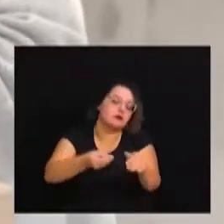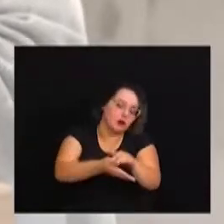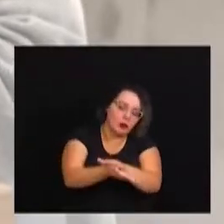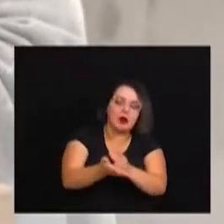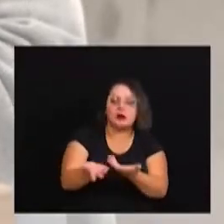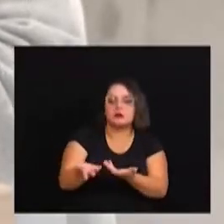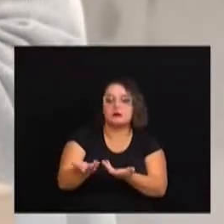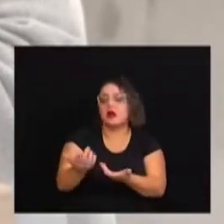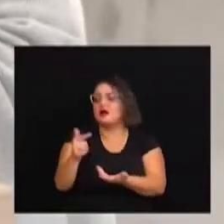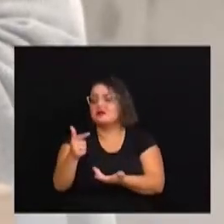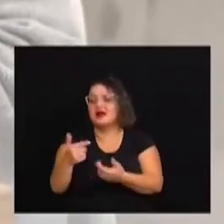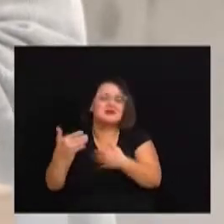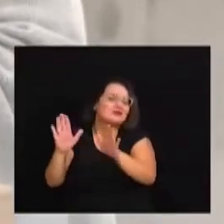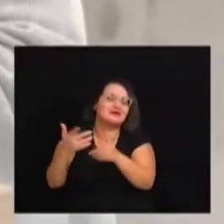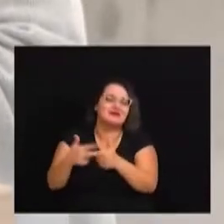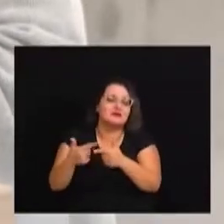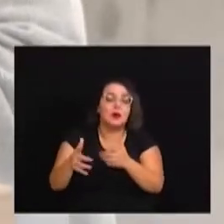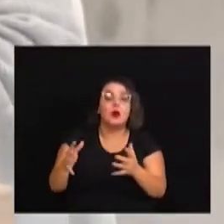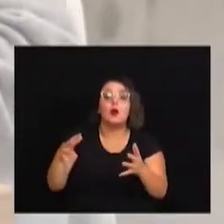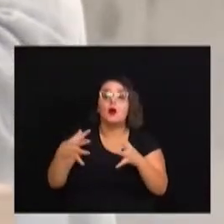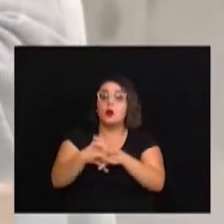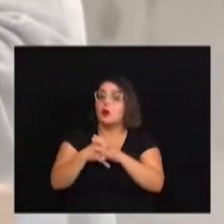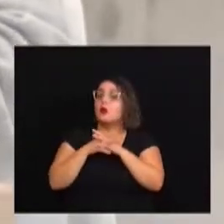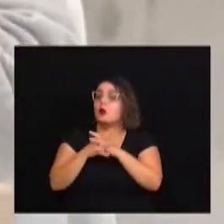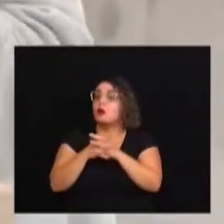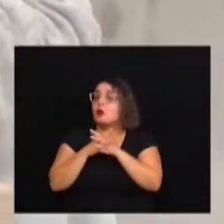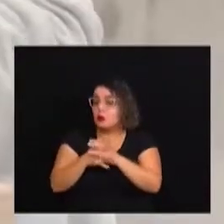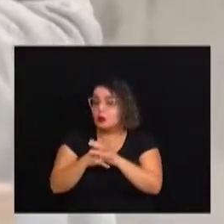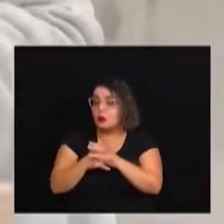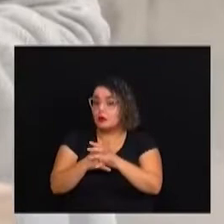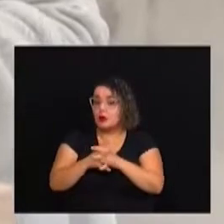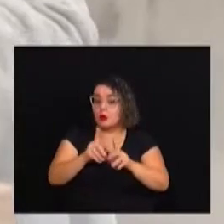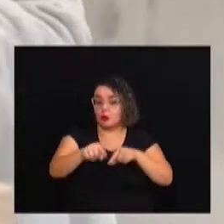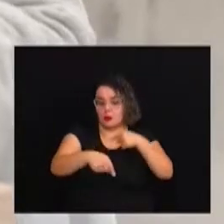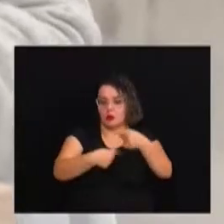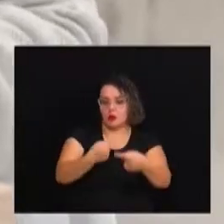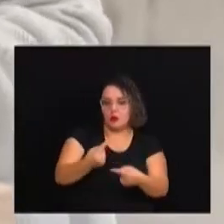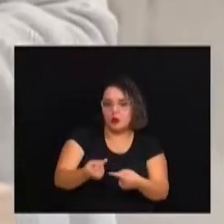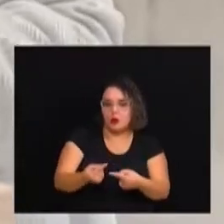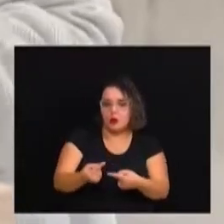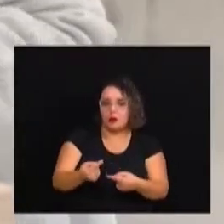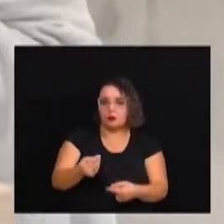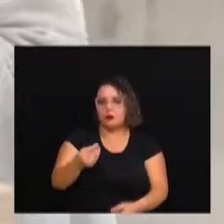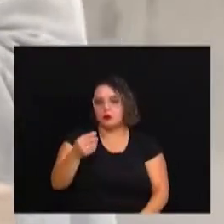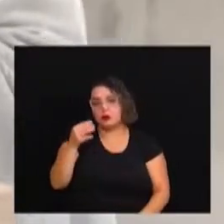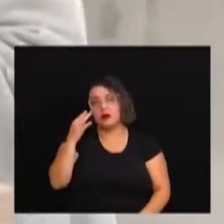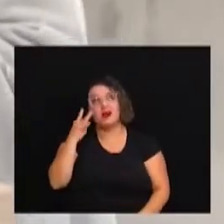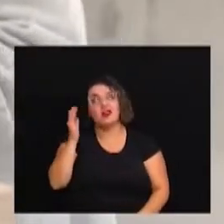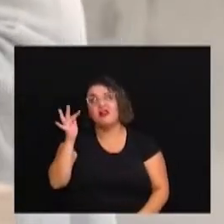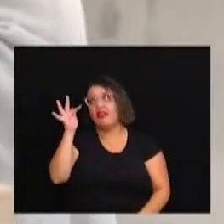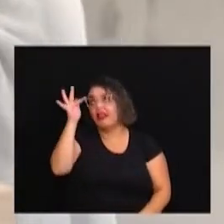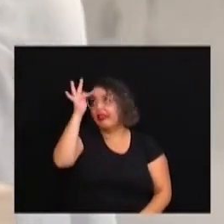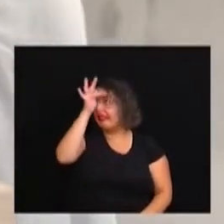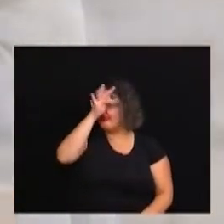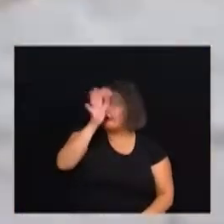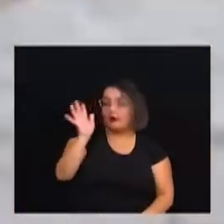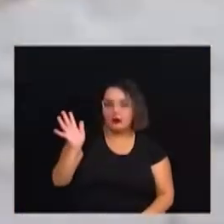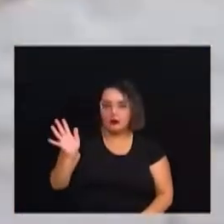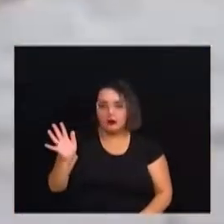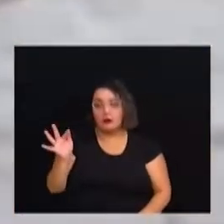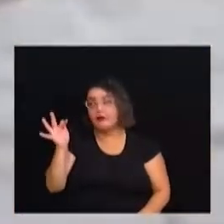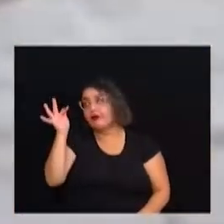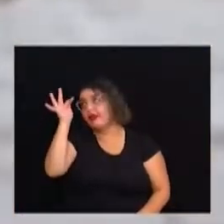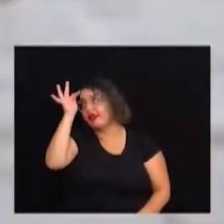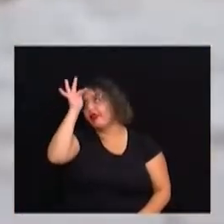situação. Qual é a diferença que confundem muito? Já partindo para o desligado. O desligado,